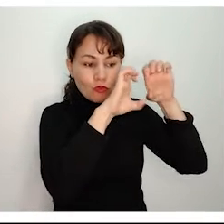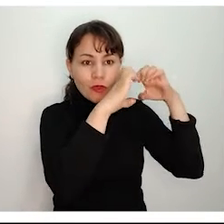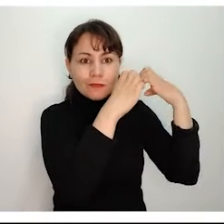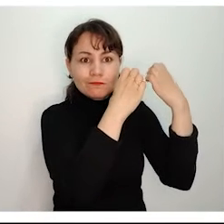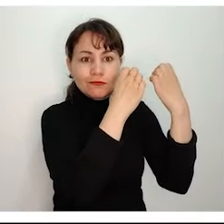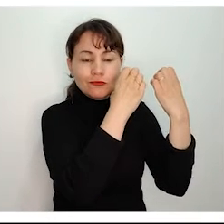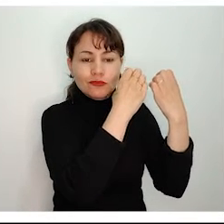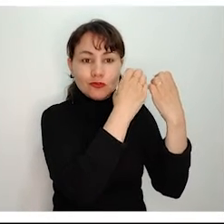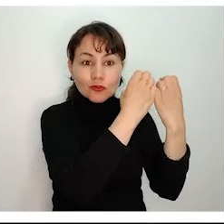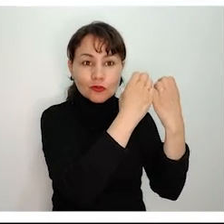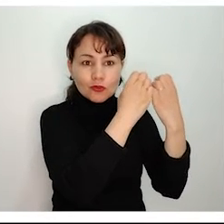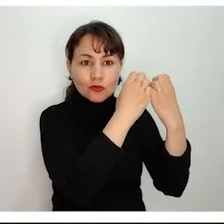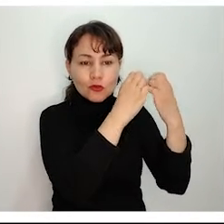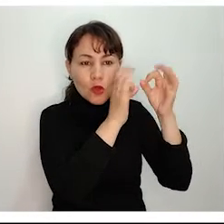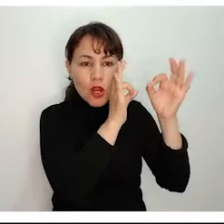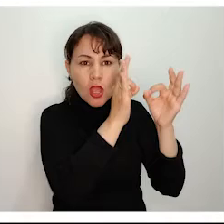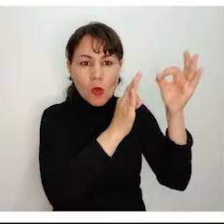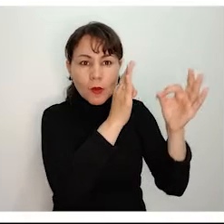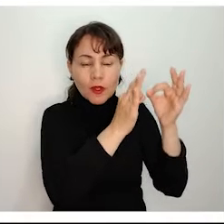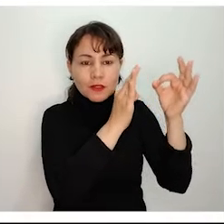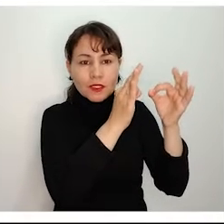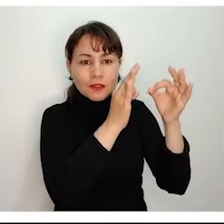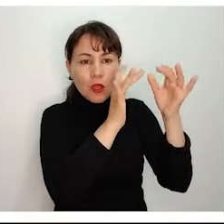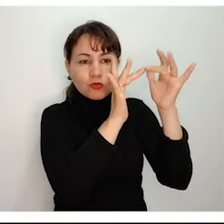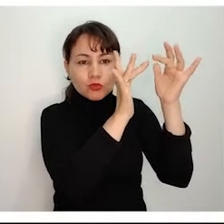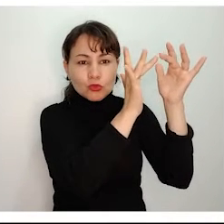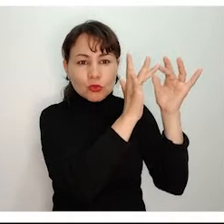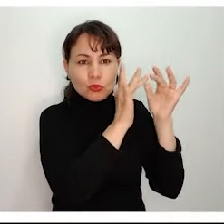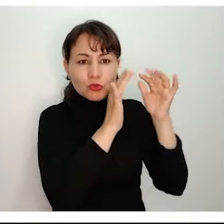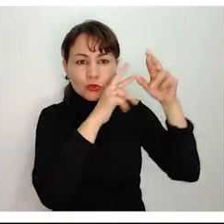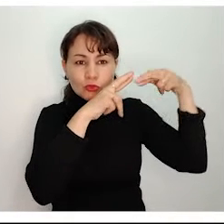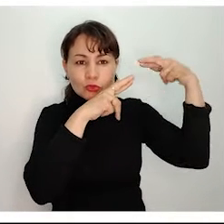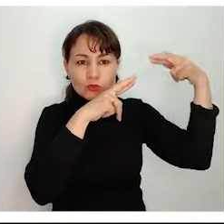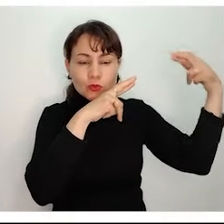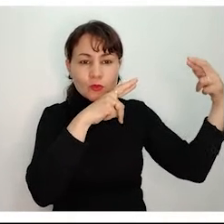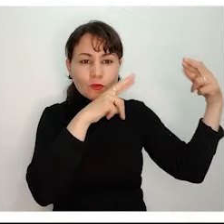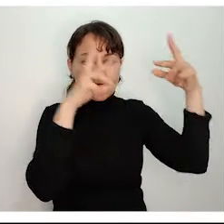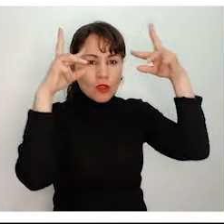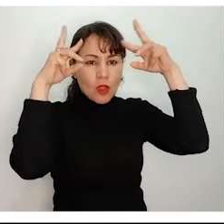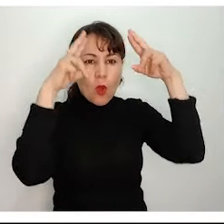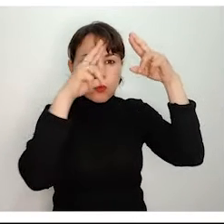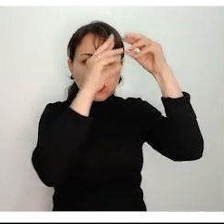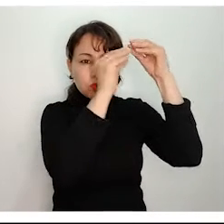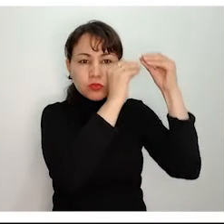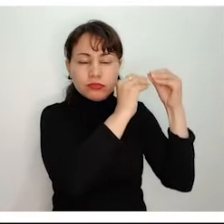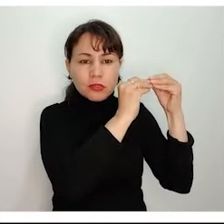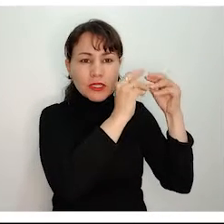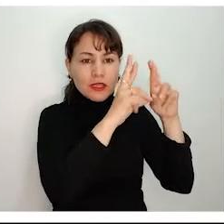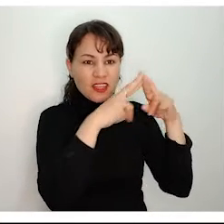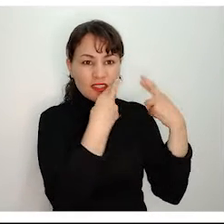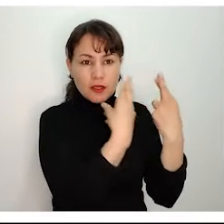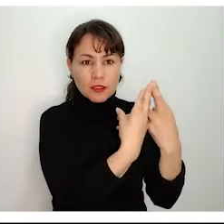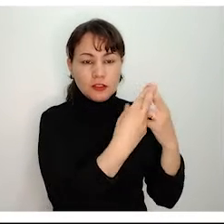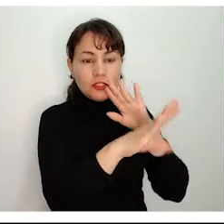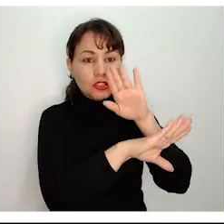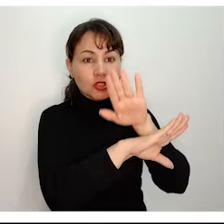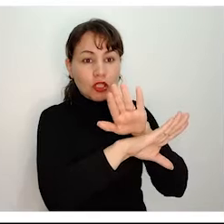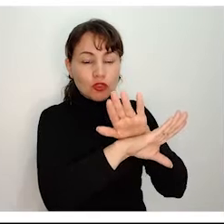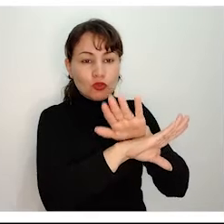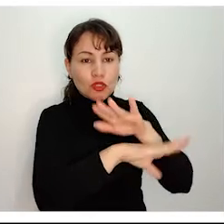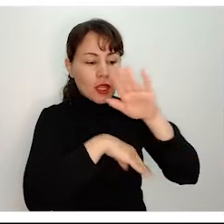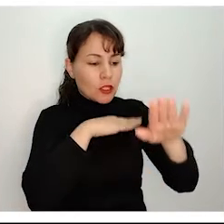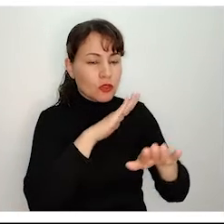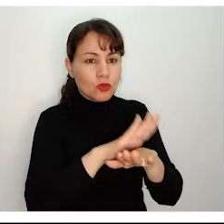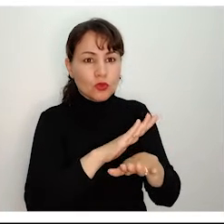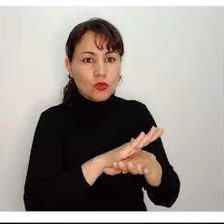de arquitetura cerebral, que é toda essa organização das conexões, das sinapses, das redes, e tudo